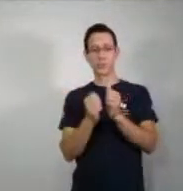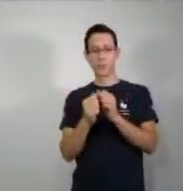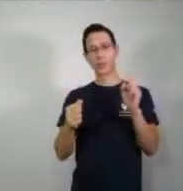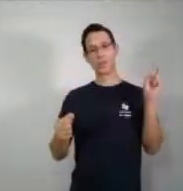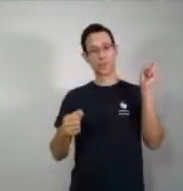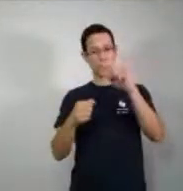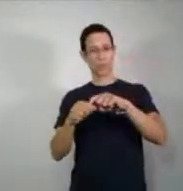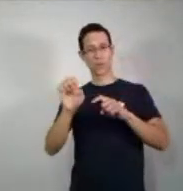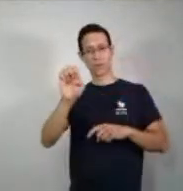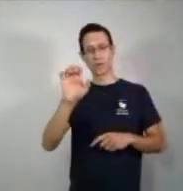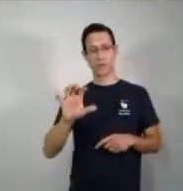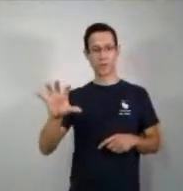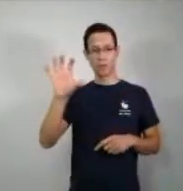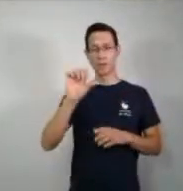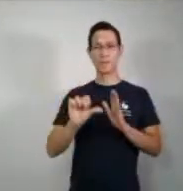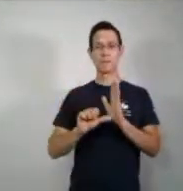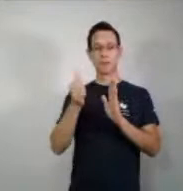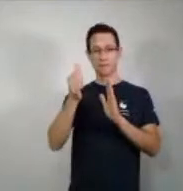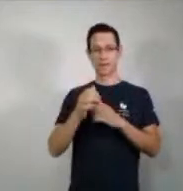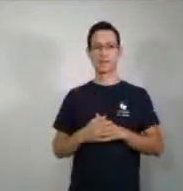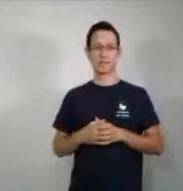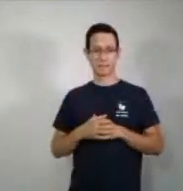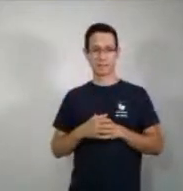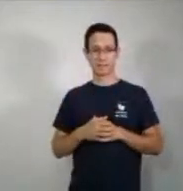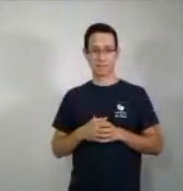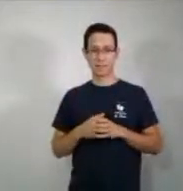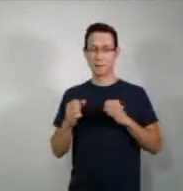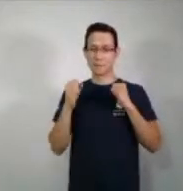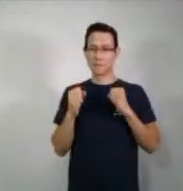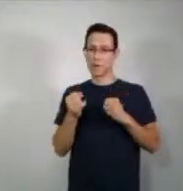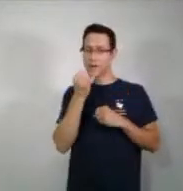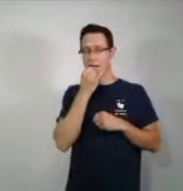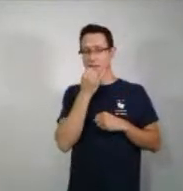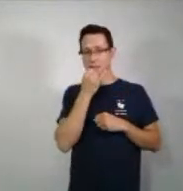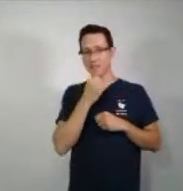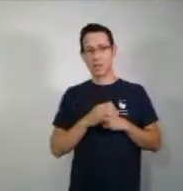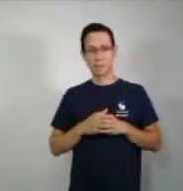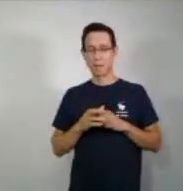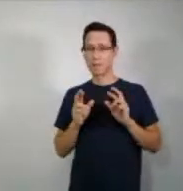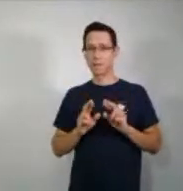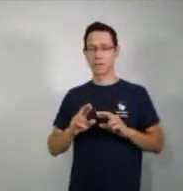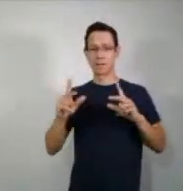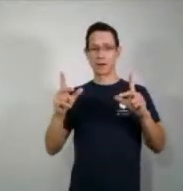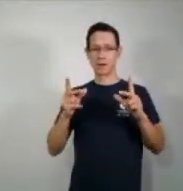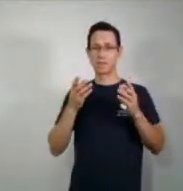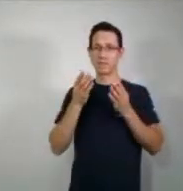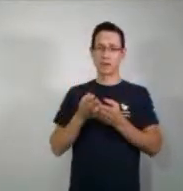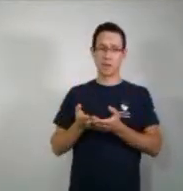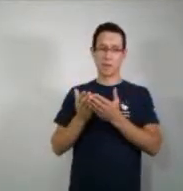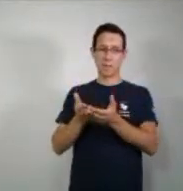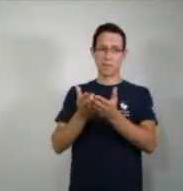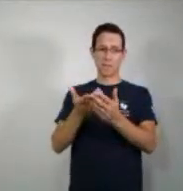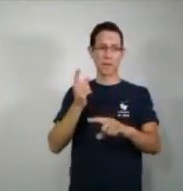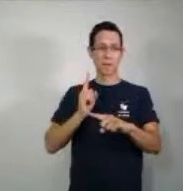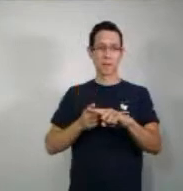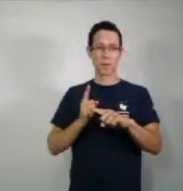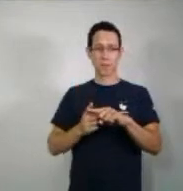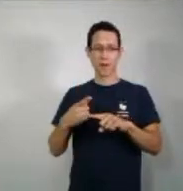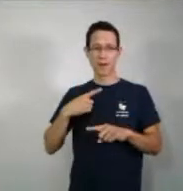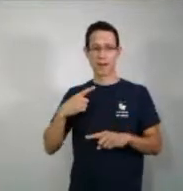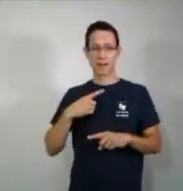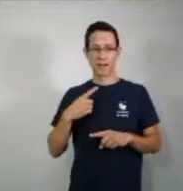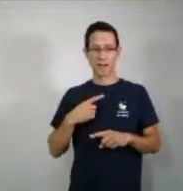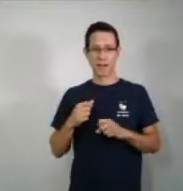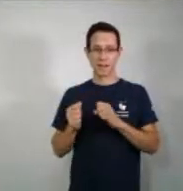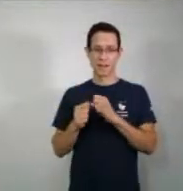primeira vez. Eles poderiam ir de avião, mas eles querem ir de navio, porque eles querem, de Refazer fato, toda a fazer a